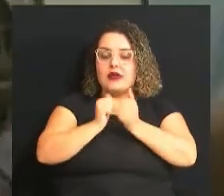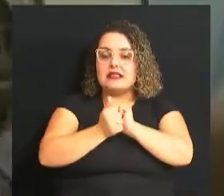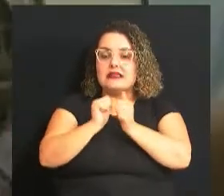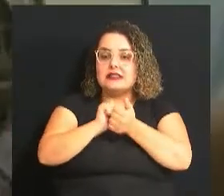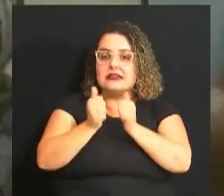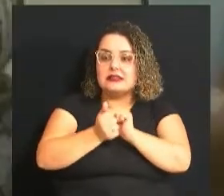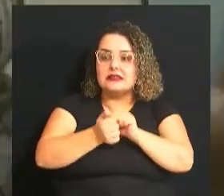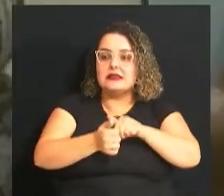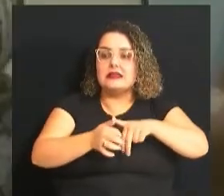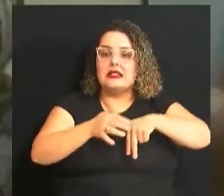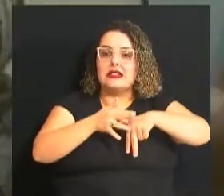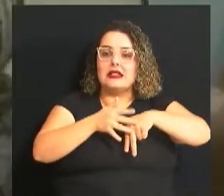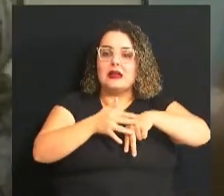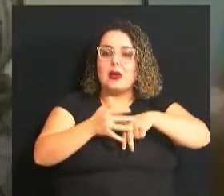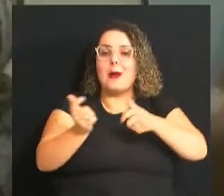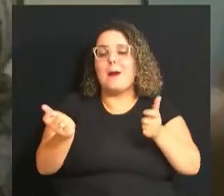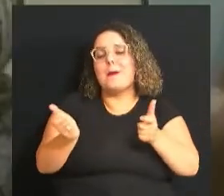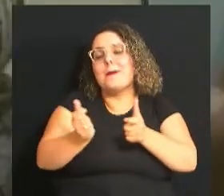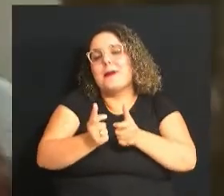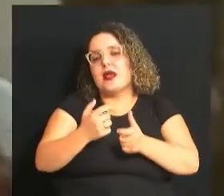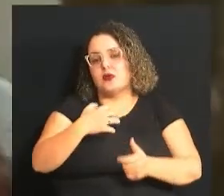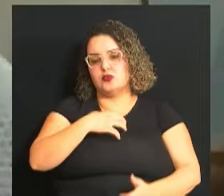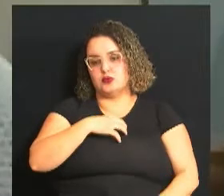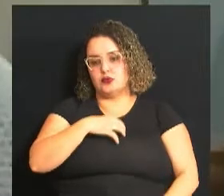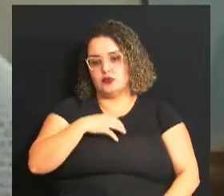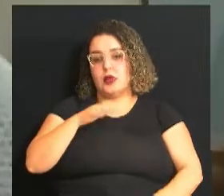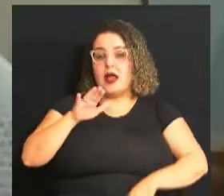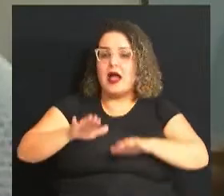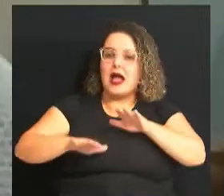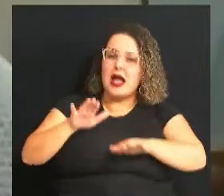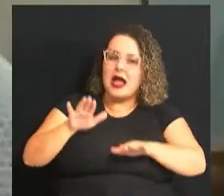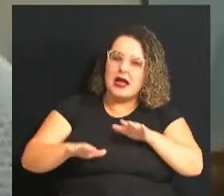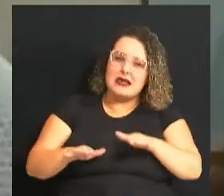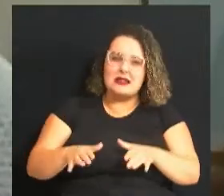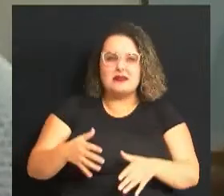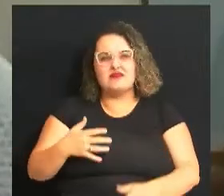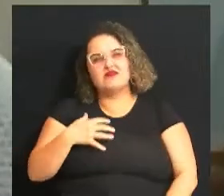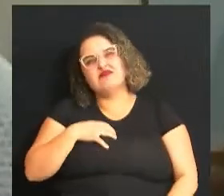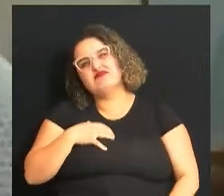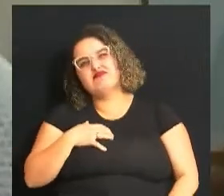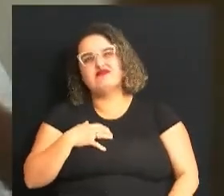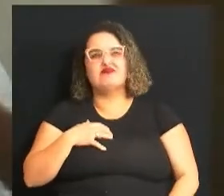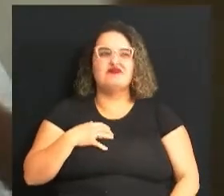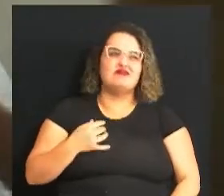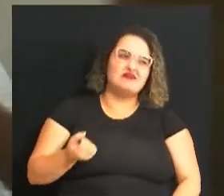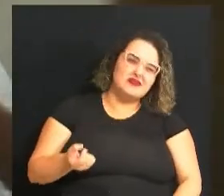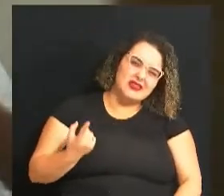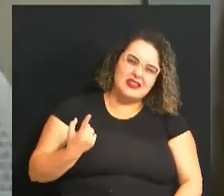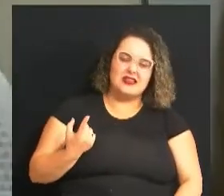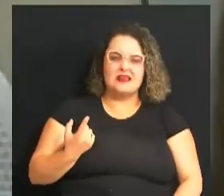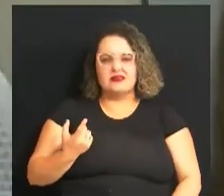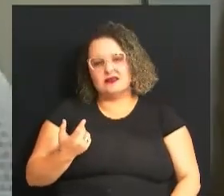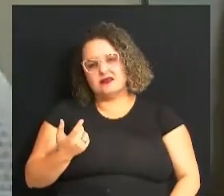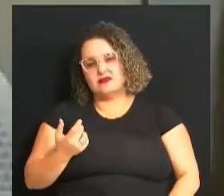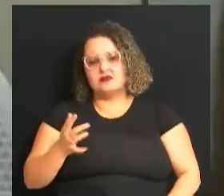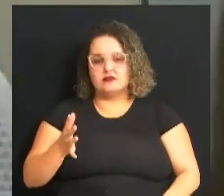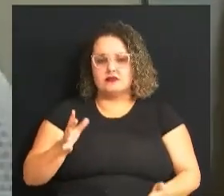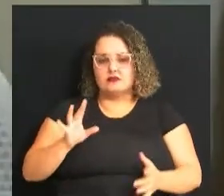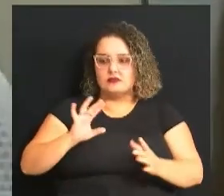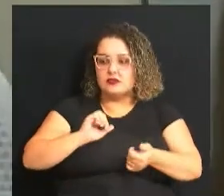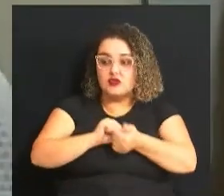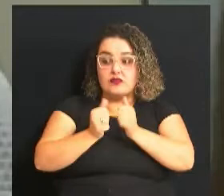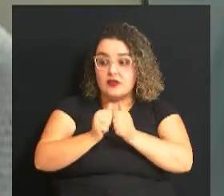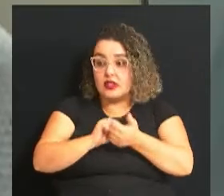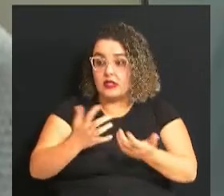tem menos sintomas. Às vezes só uma indisposição, sintomas totalmente inespecíficos. Mas a